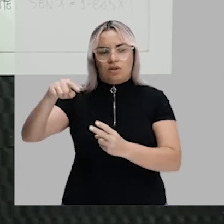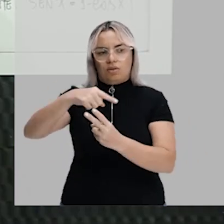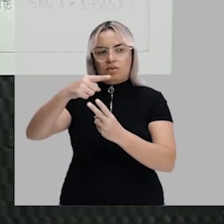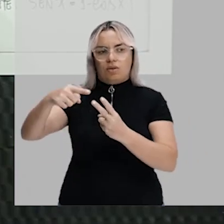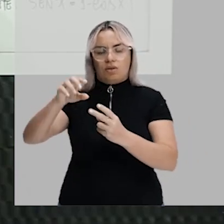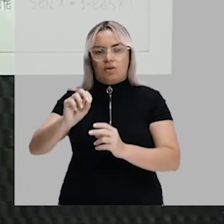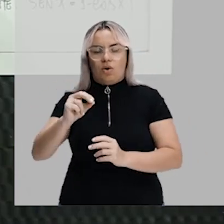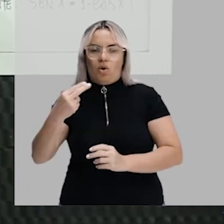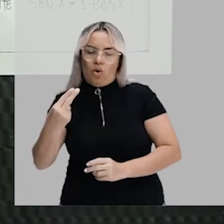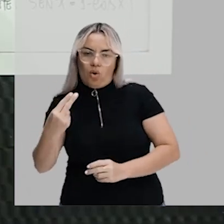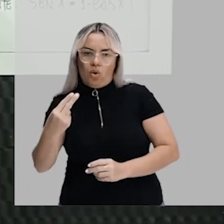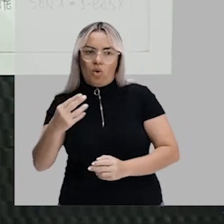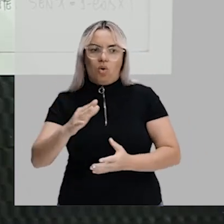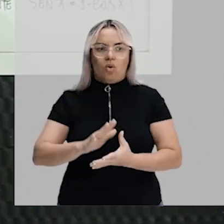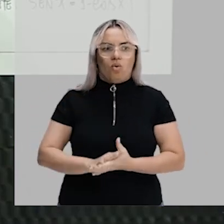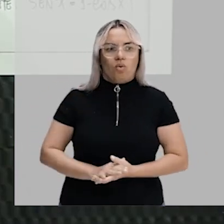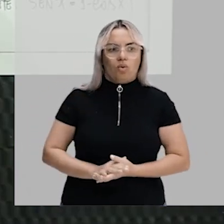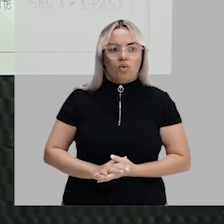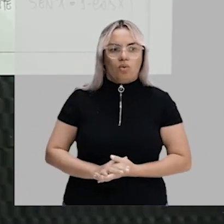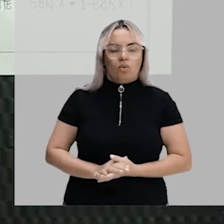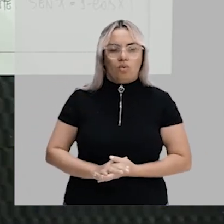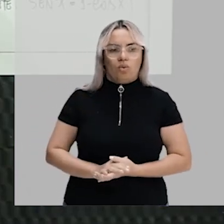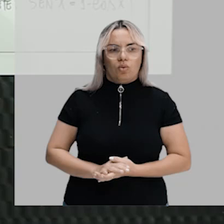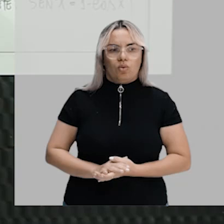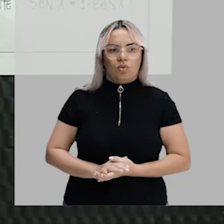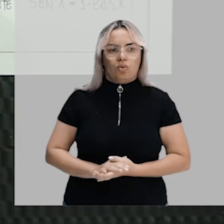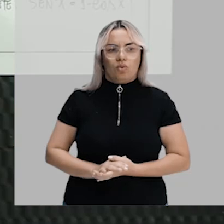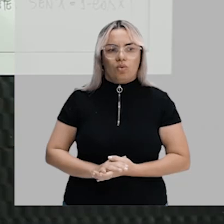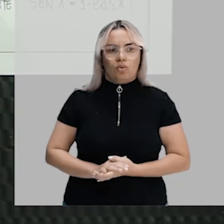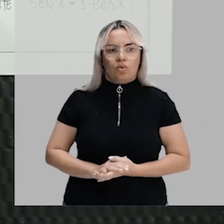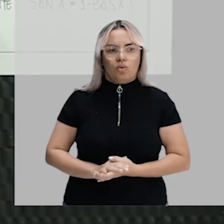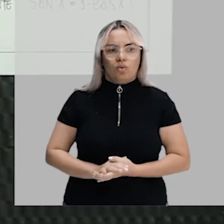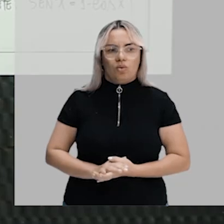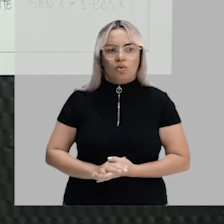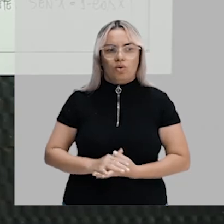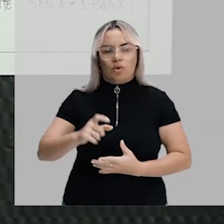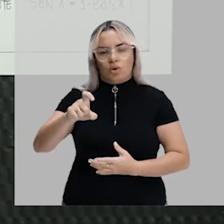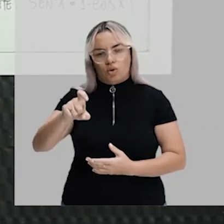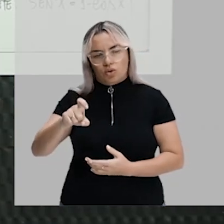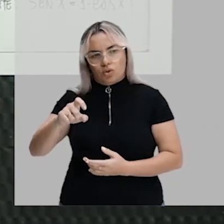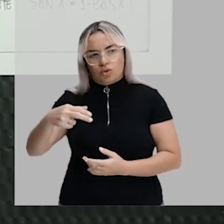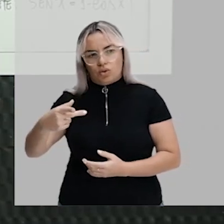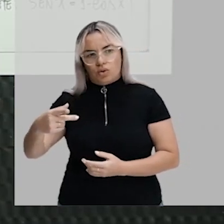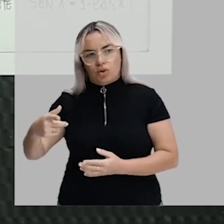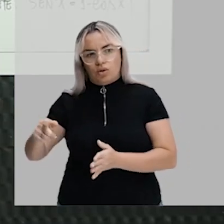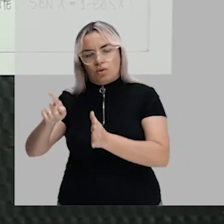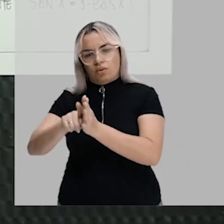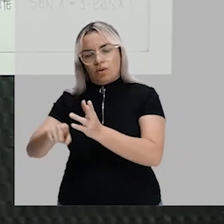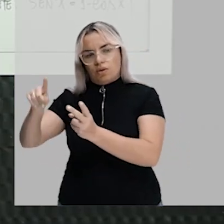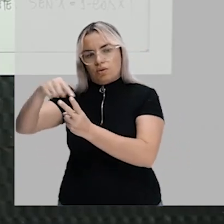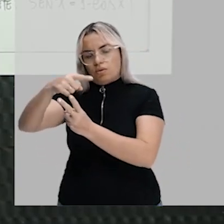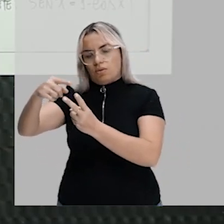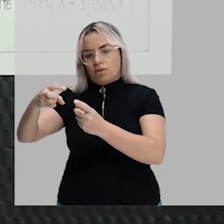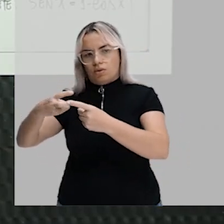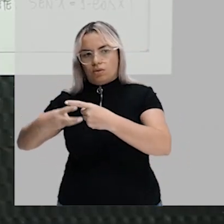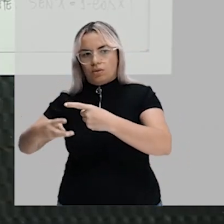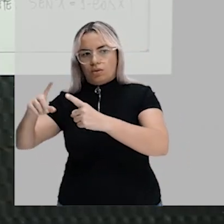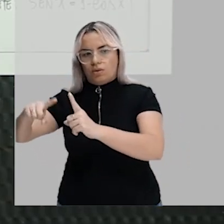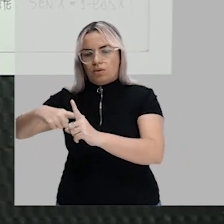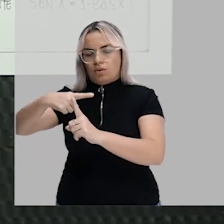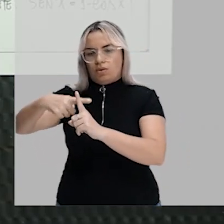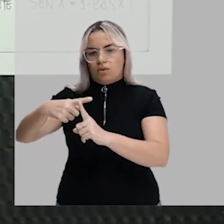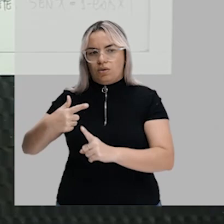3 + 2 k beleza resolvido aí a sua a minha equação